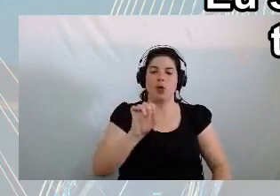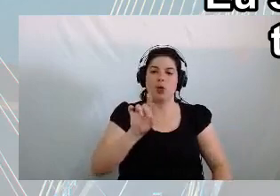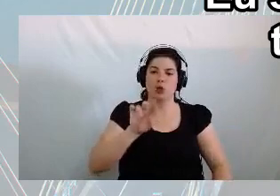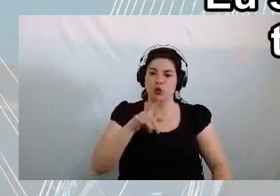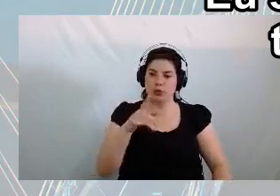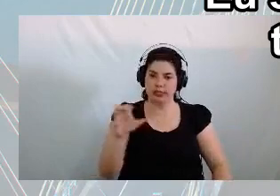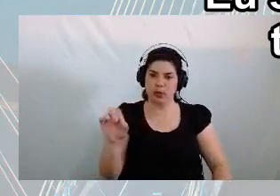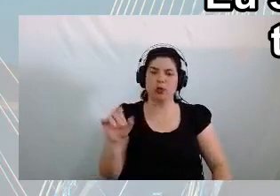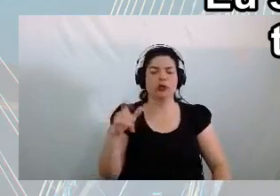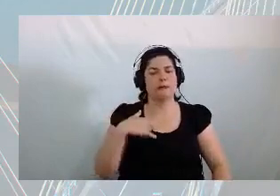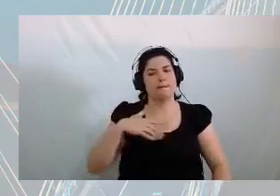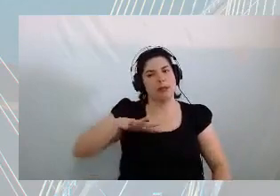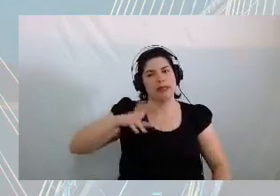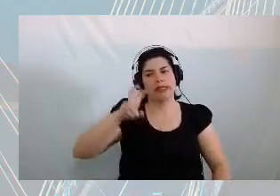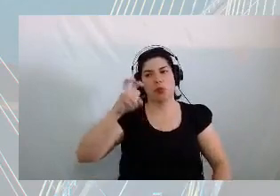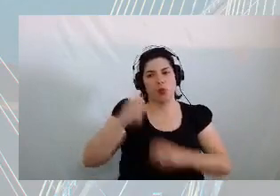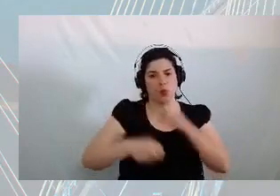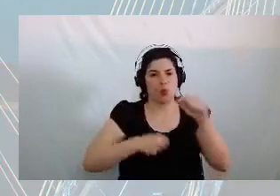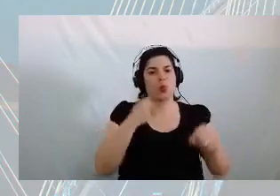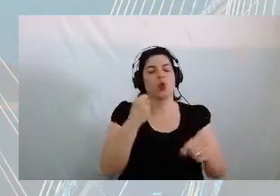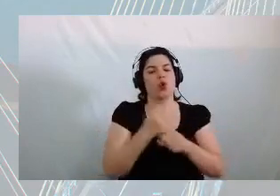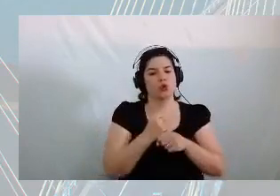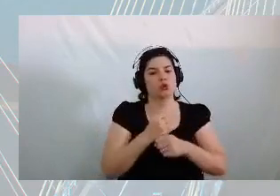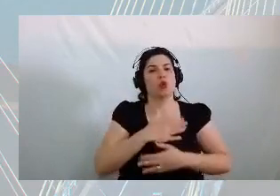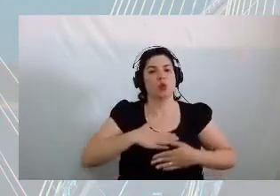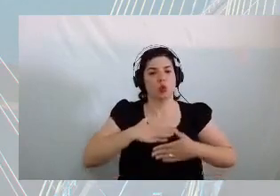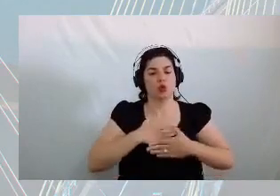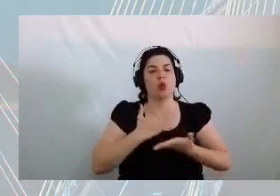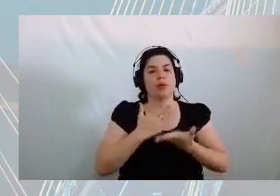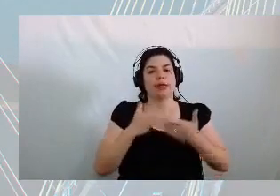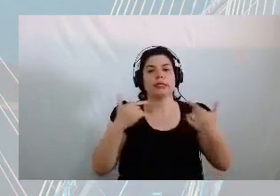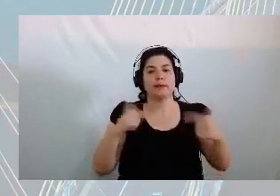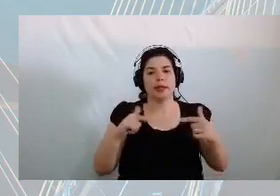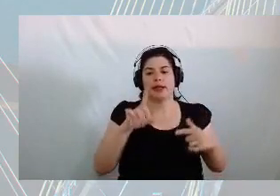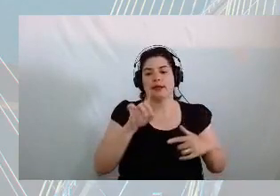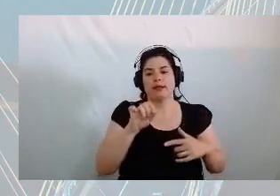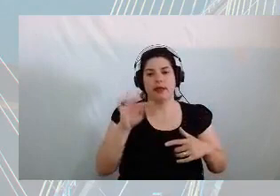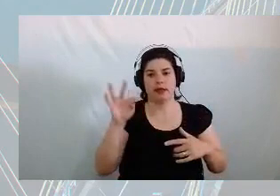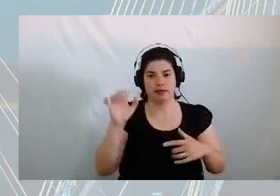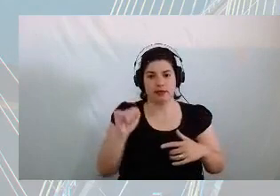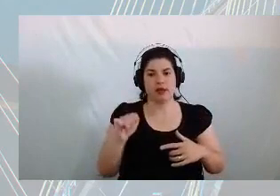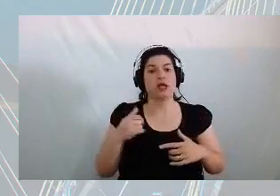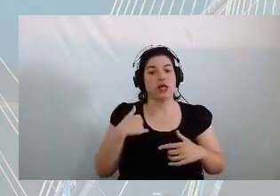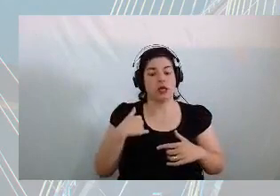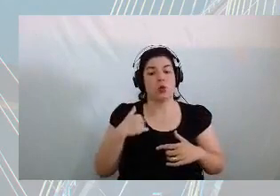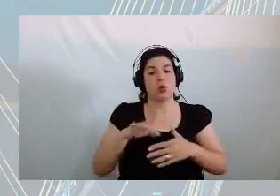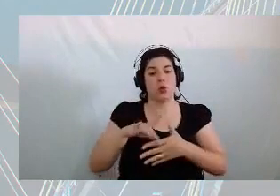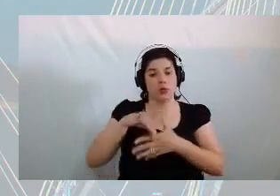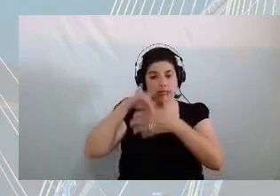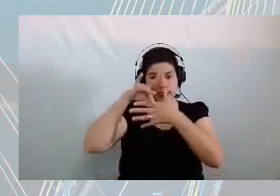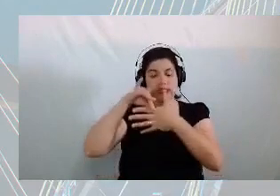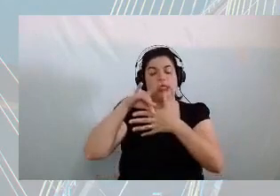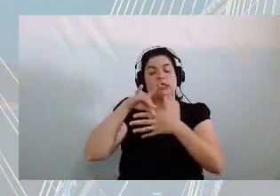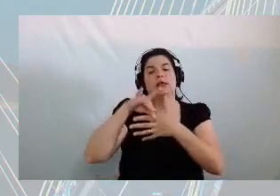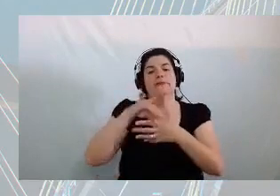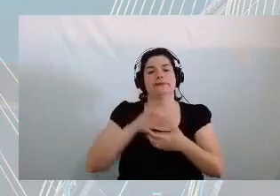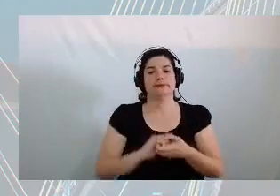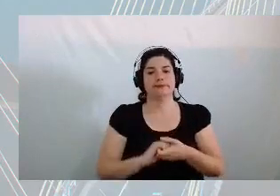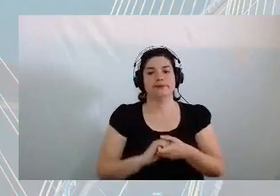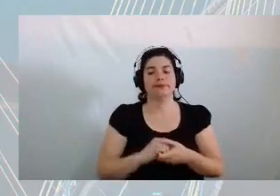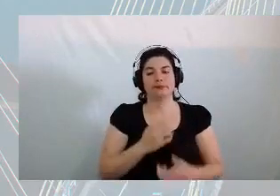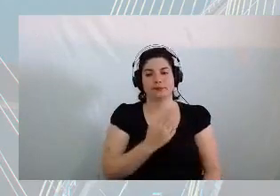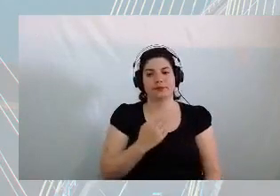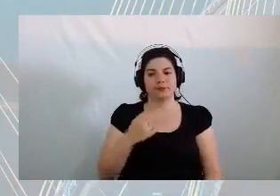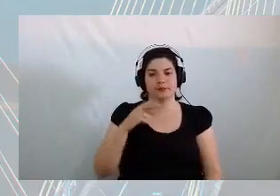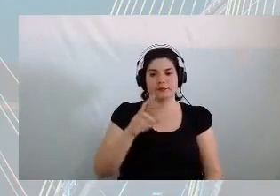menos 5 anos, na área de dados, e hoje sou líder de squads na Bridge Technology. Eu, Rafael Melo, tenho certeza que no ramo da